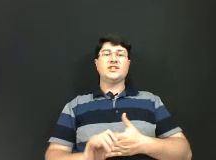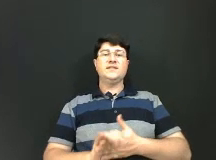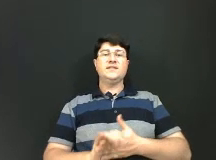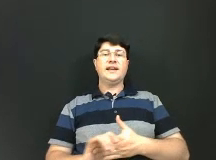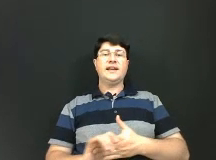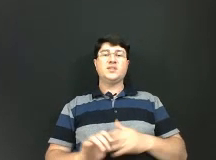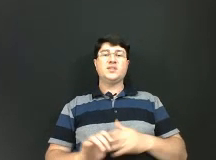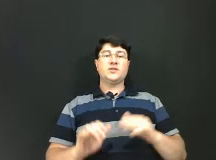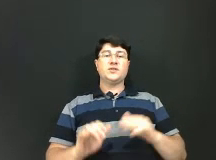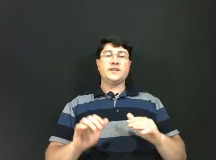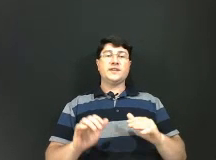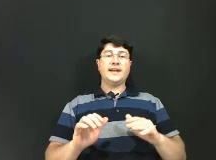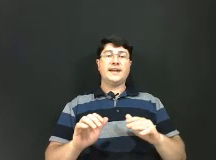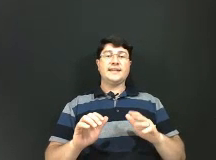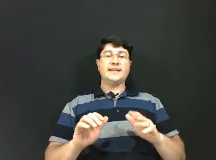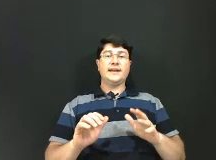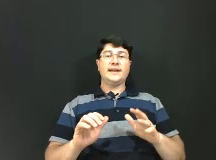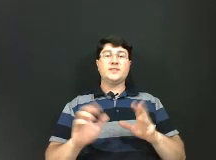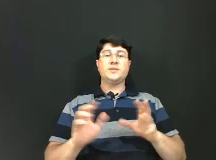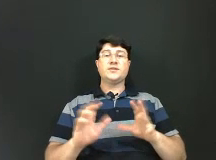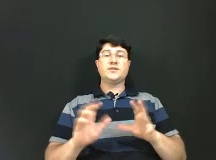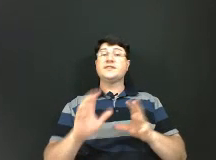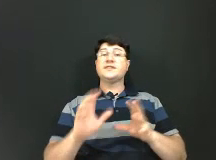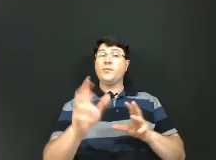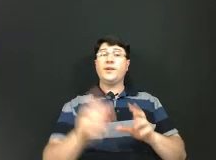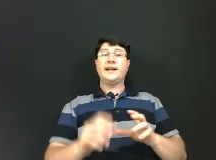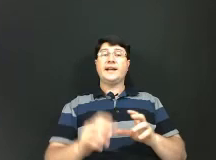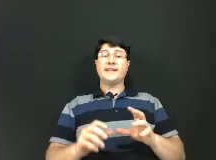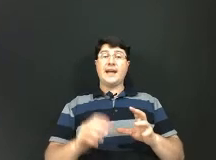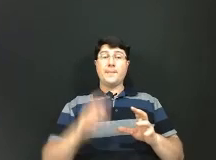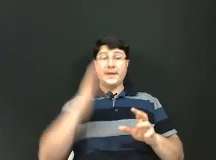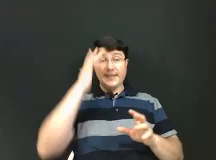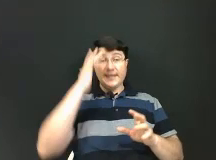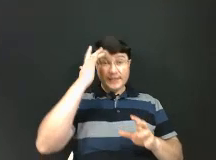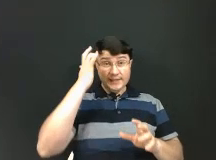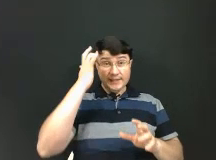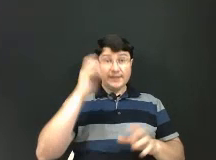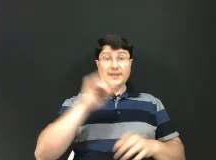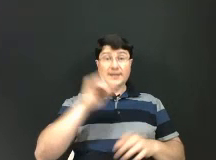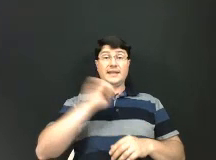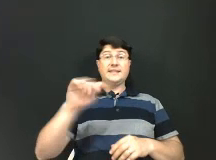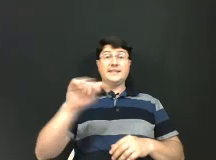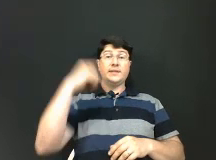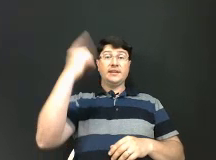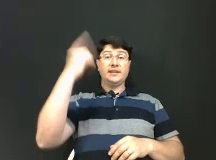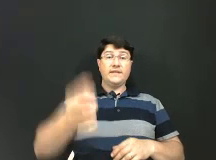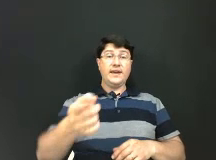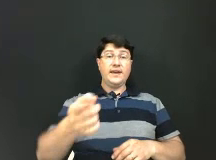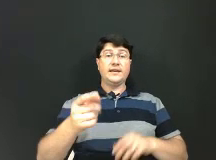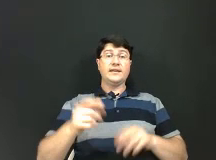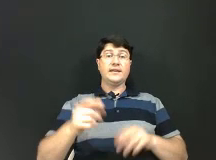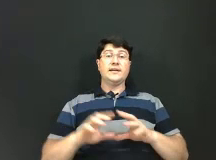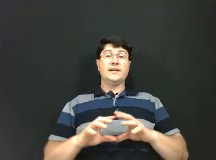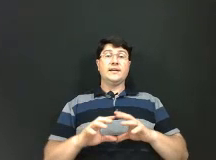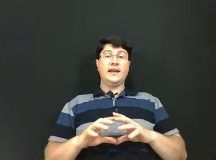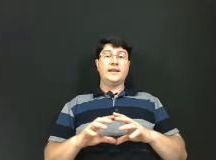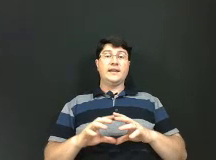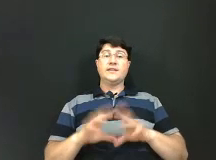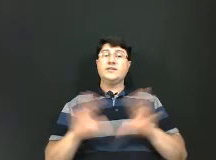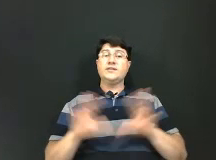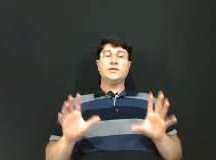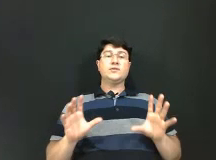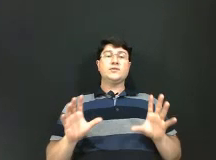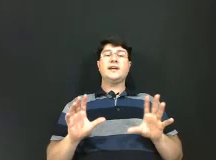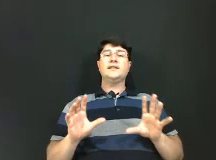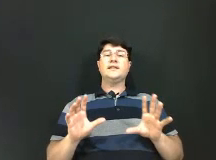Nessa narrativa, né, as expressões faciais, as expressões temporais, amanhã e semana que vem,